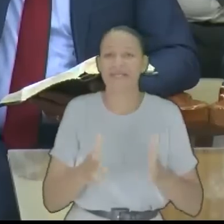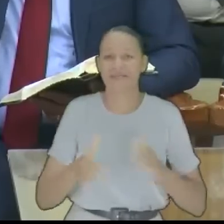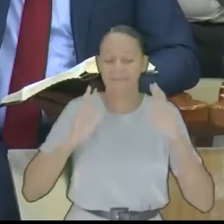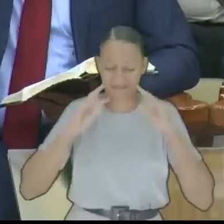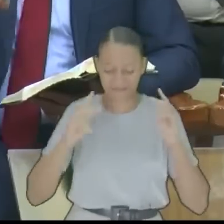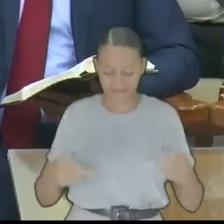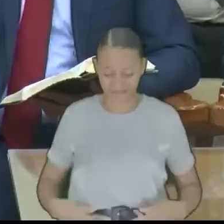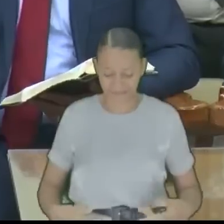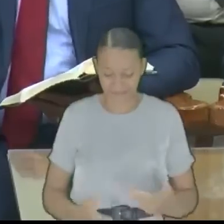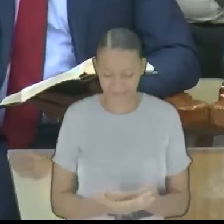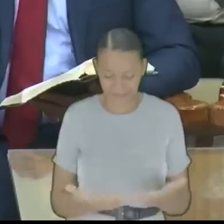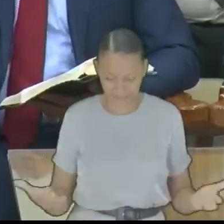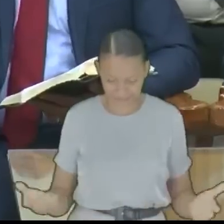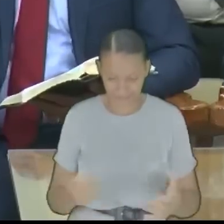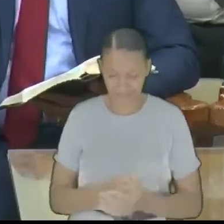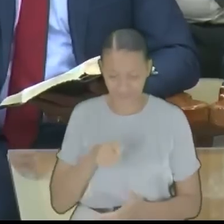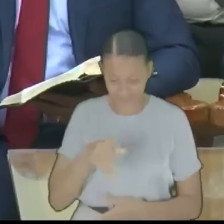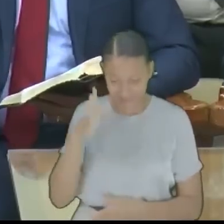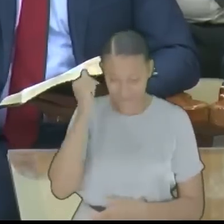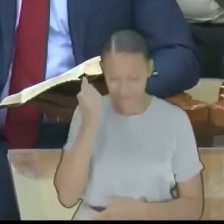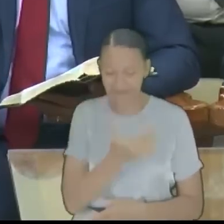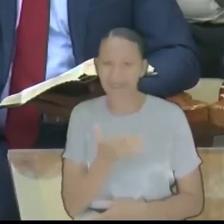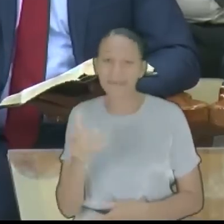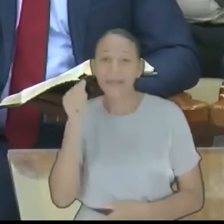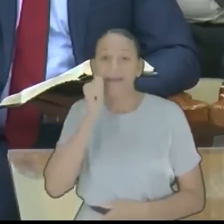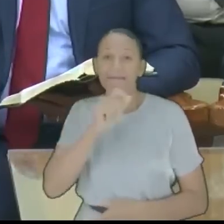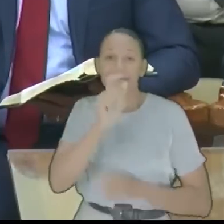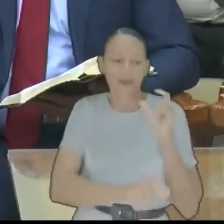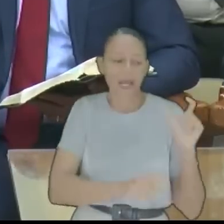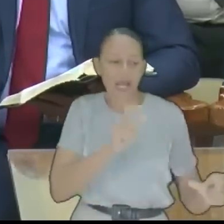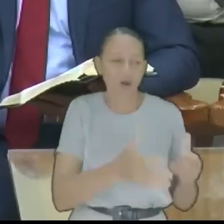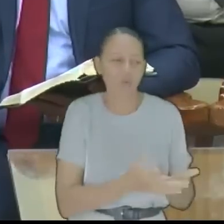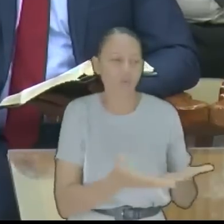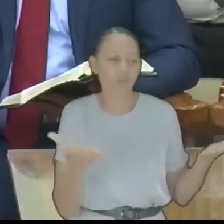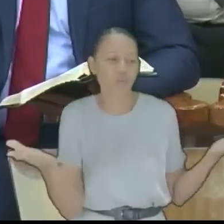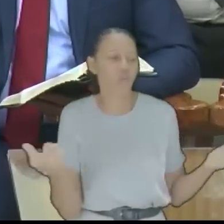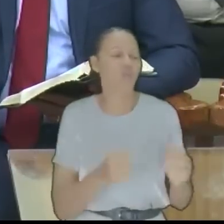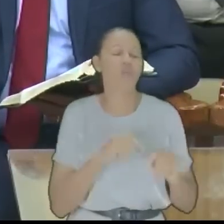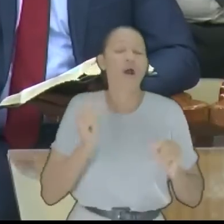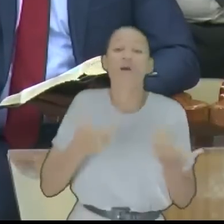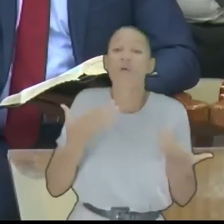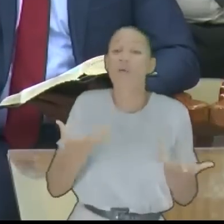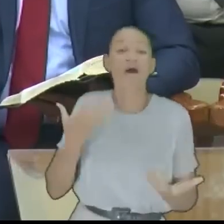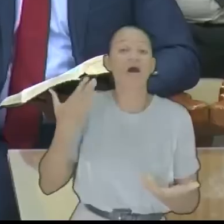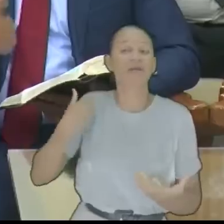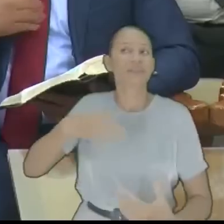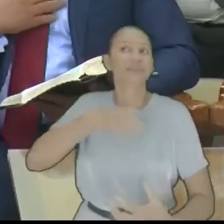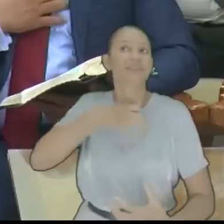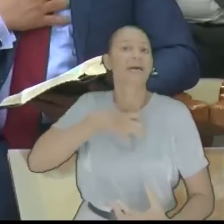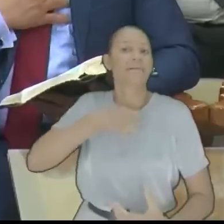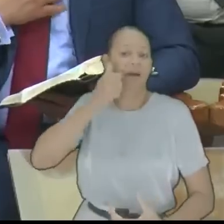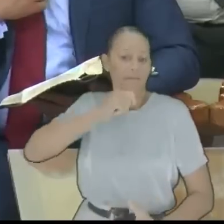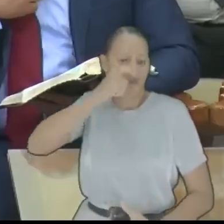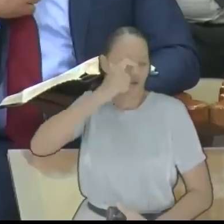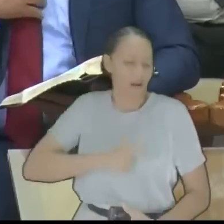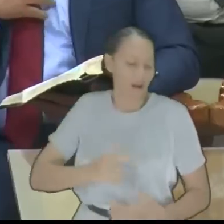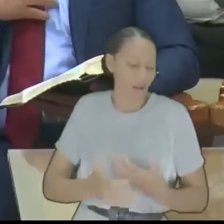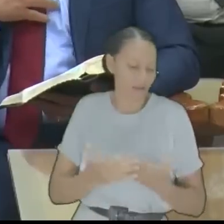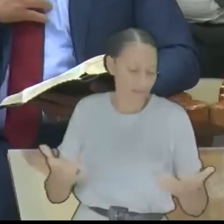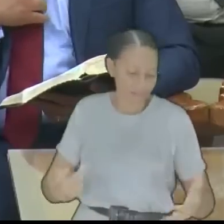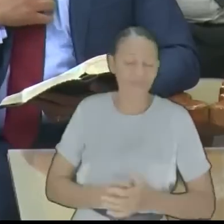Meus amados irmãos, você sabia que as mulheres, qual era a situação das mulheres antes de Cristo? Alguém diz